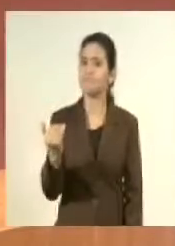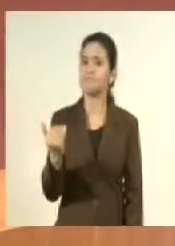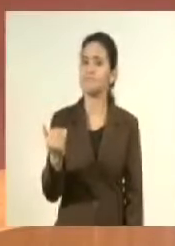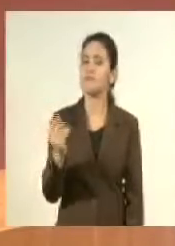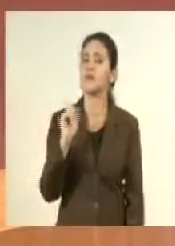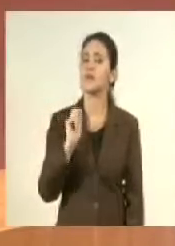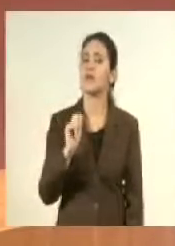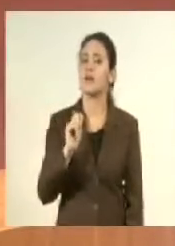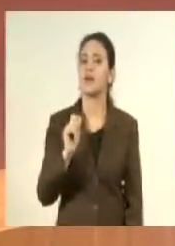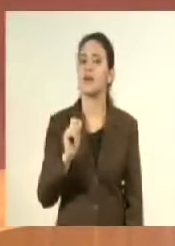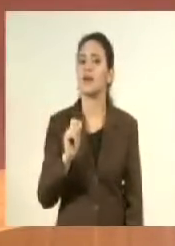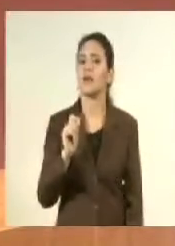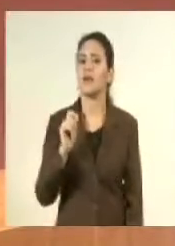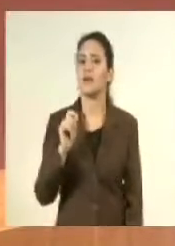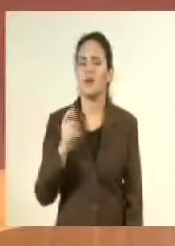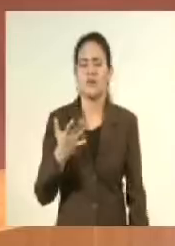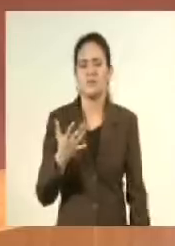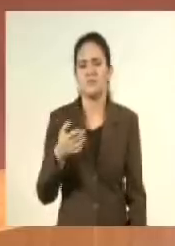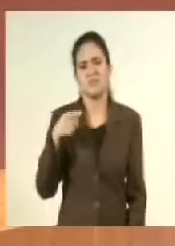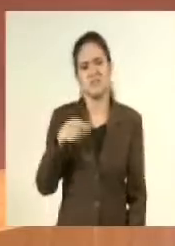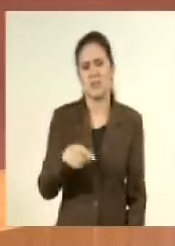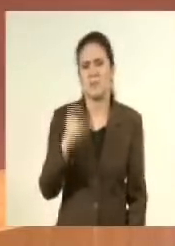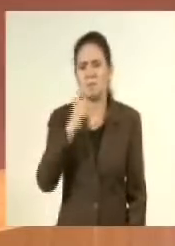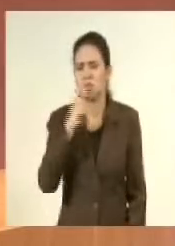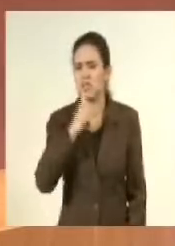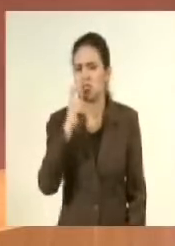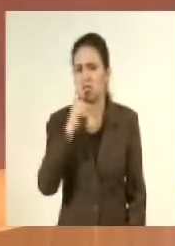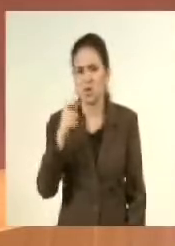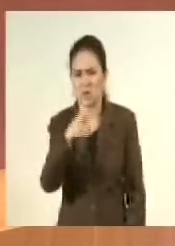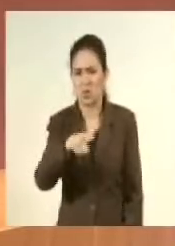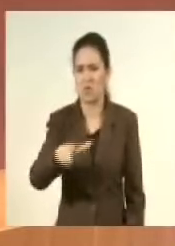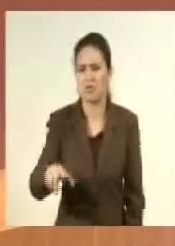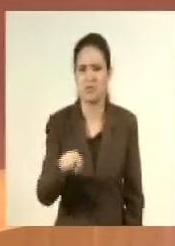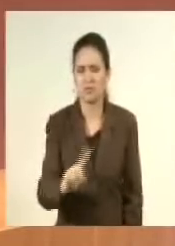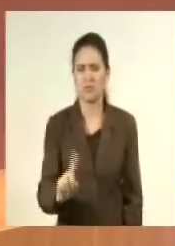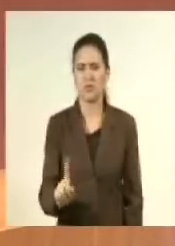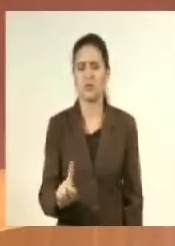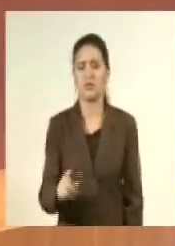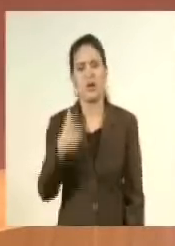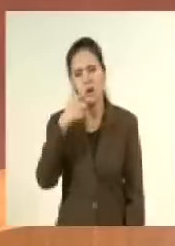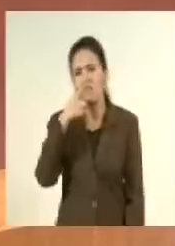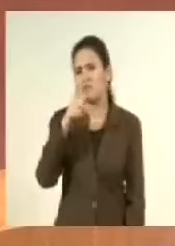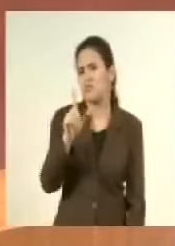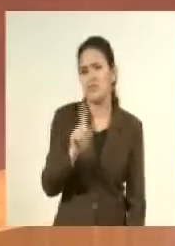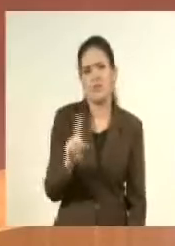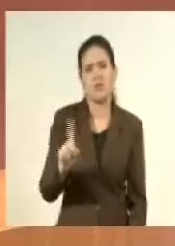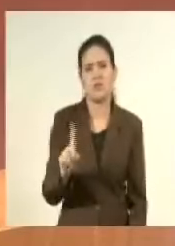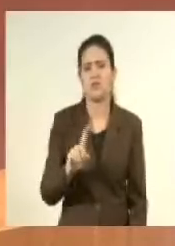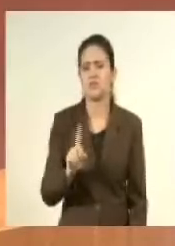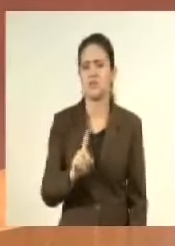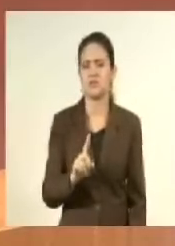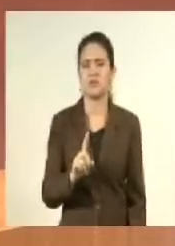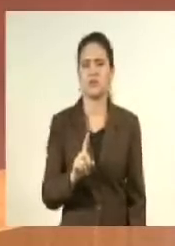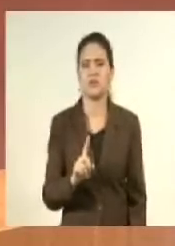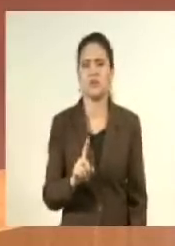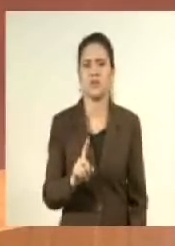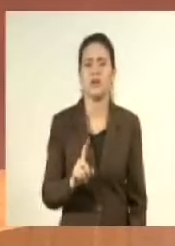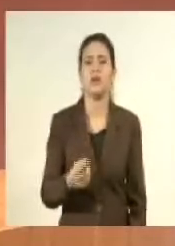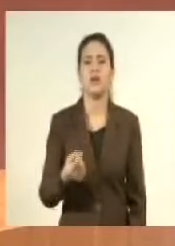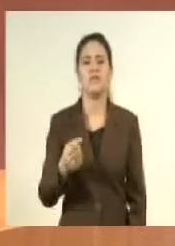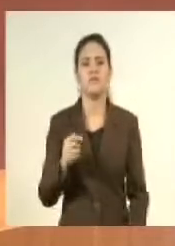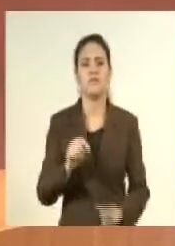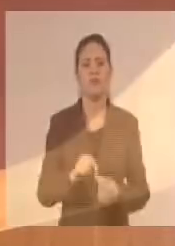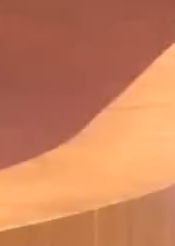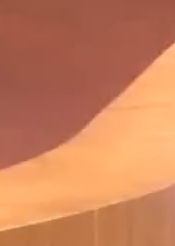de que isso não fosse para frente, porque era mentira. Não vão conseguir colocar a mim algo que eu não